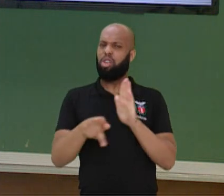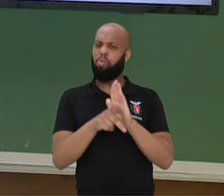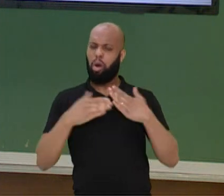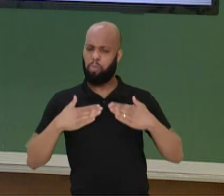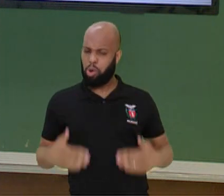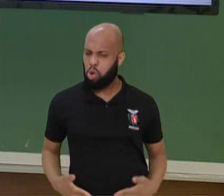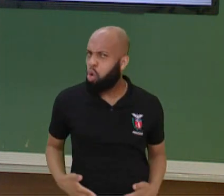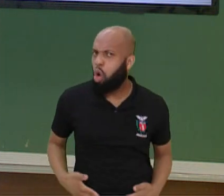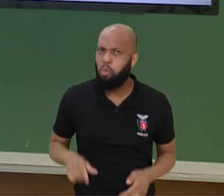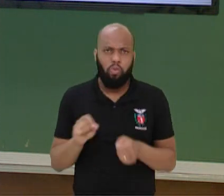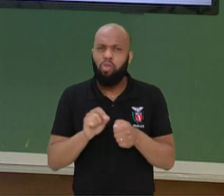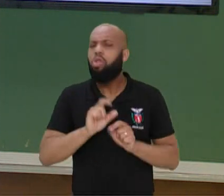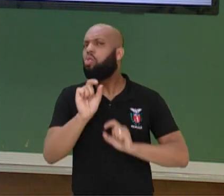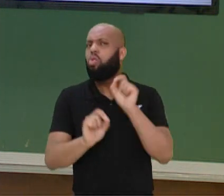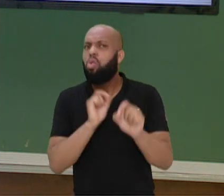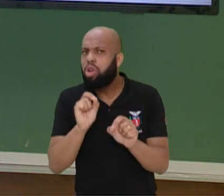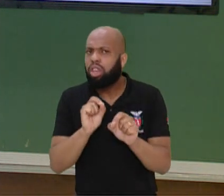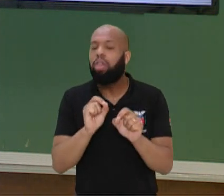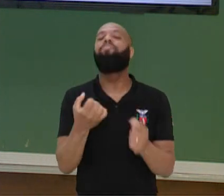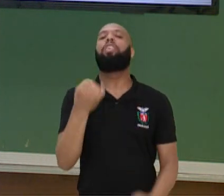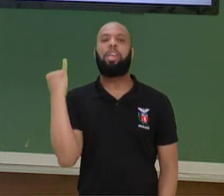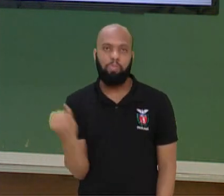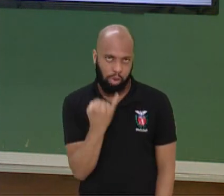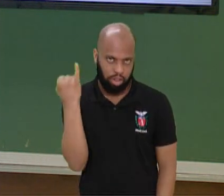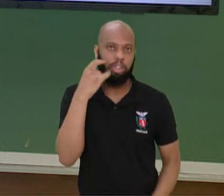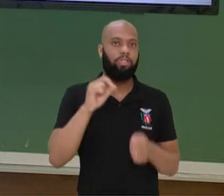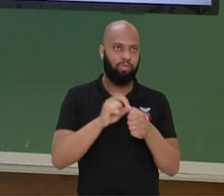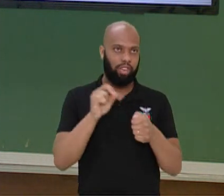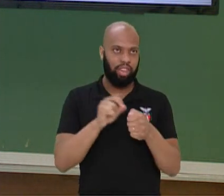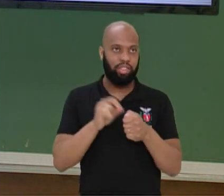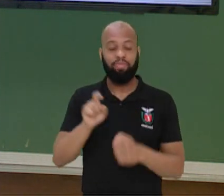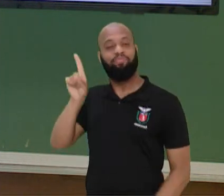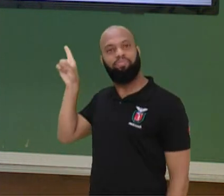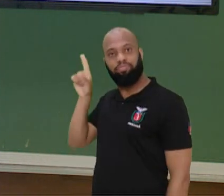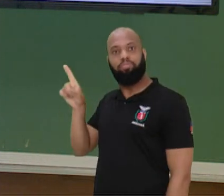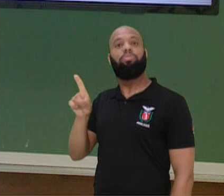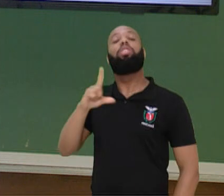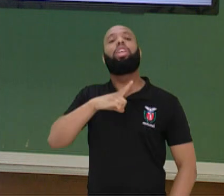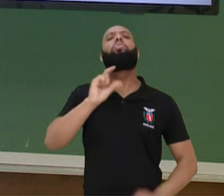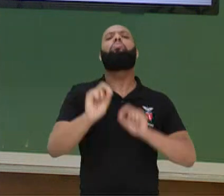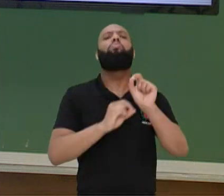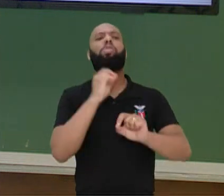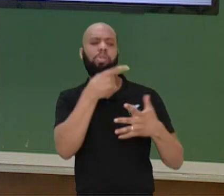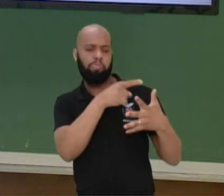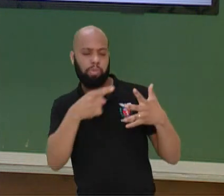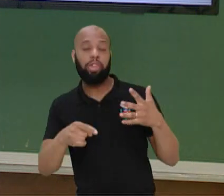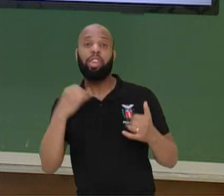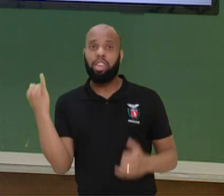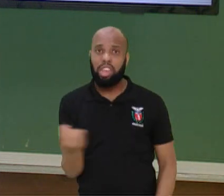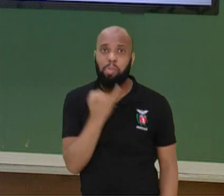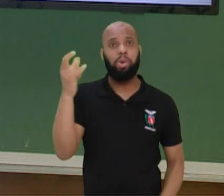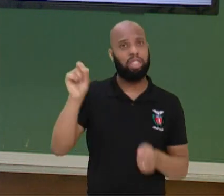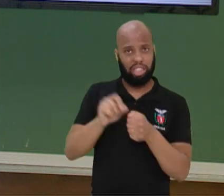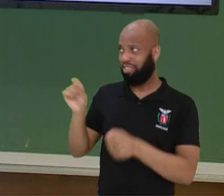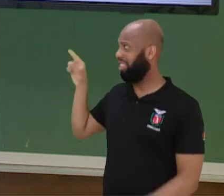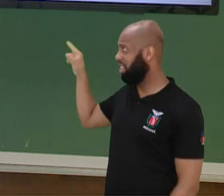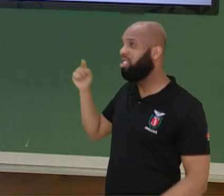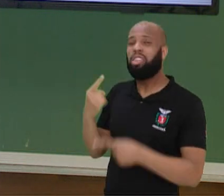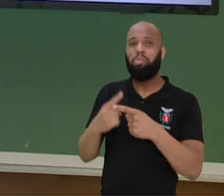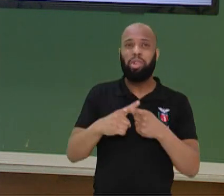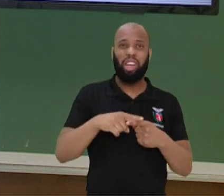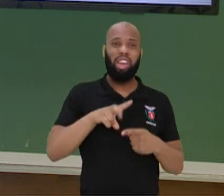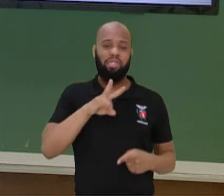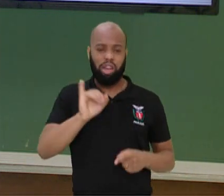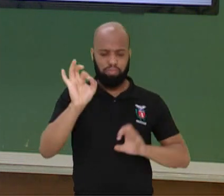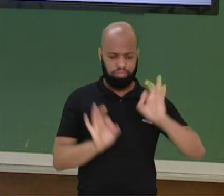participar de um treino de musculação, é importante. E eu trago aqui algumas considerações. Então, é importante aquecer para preparar o